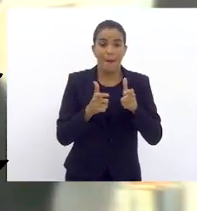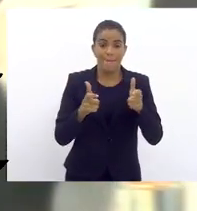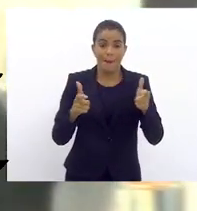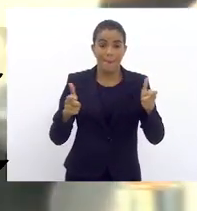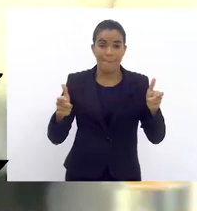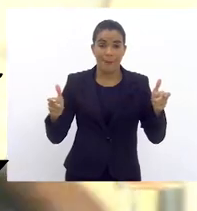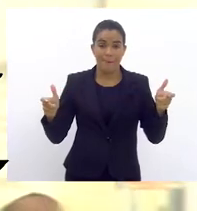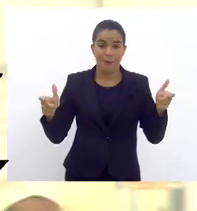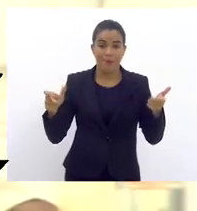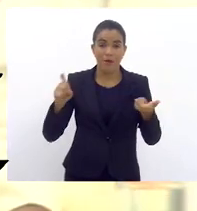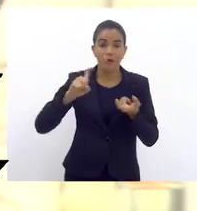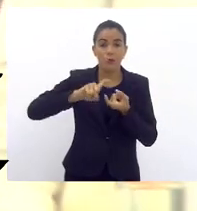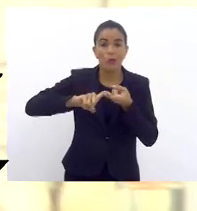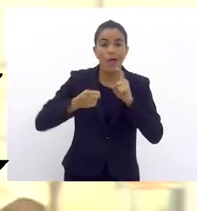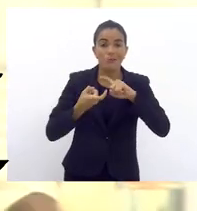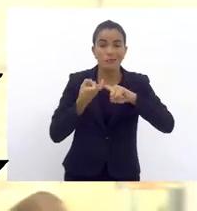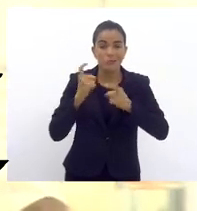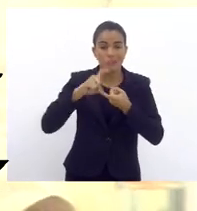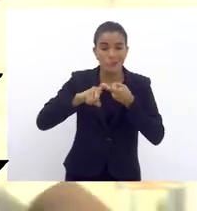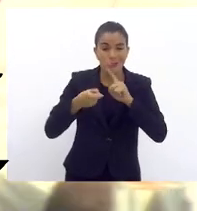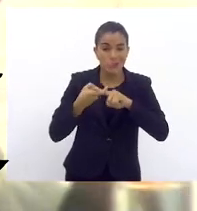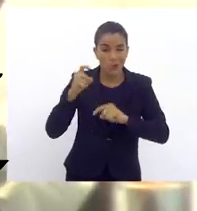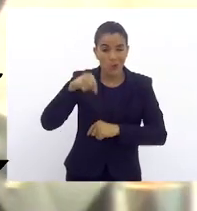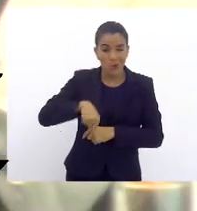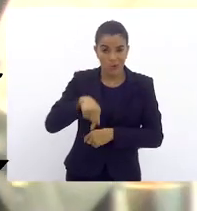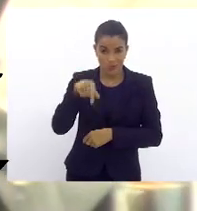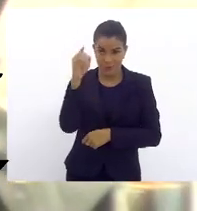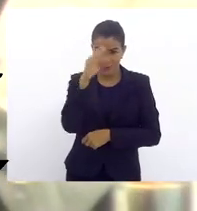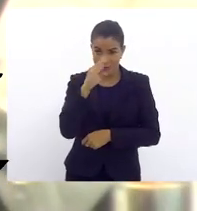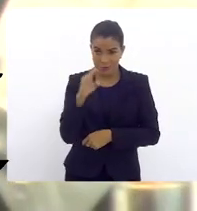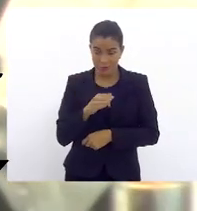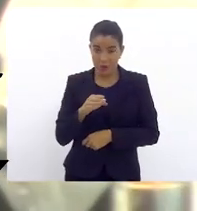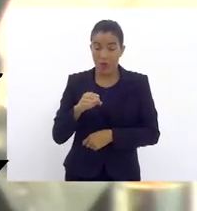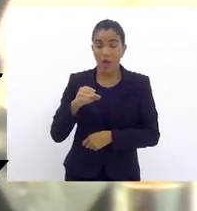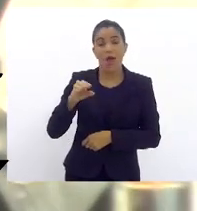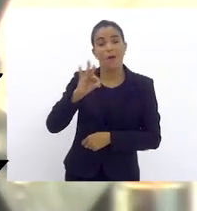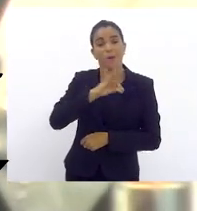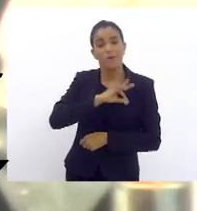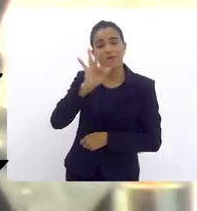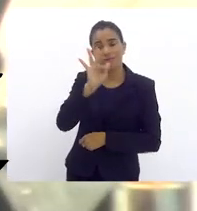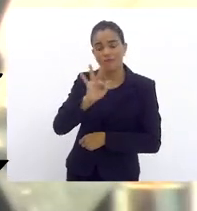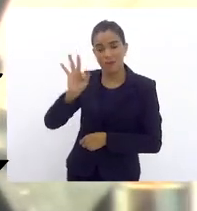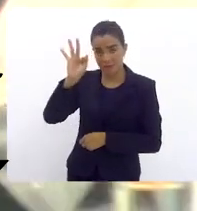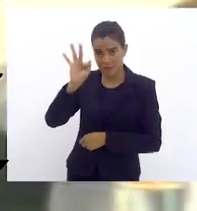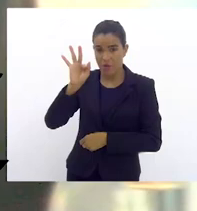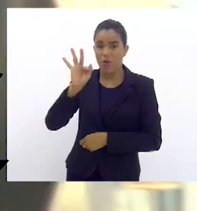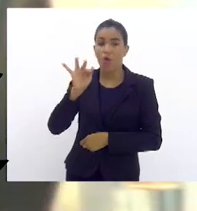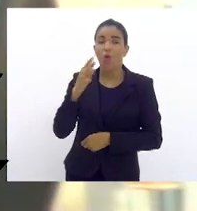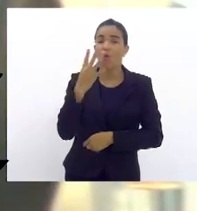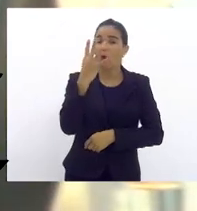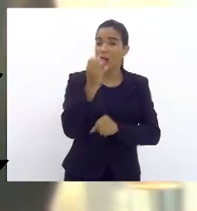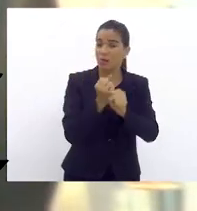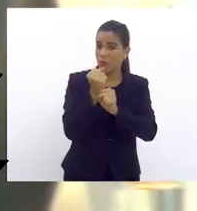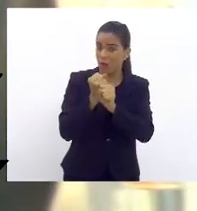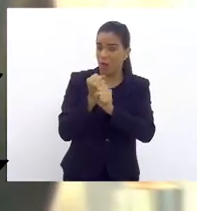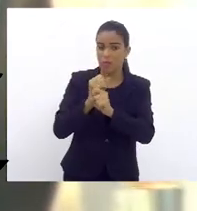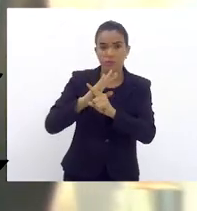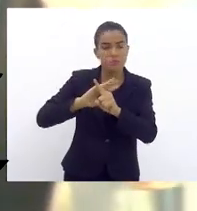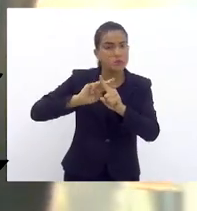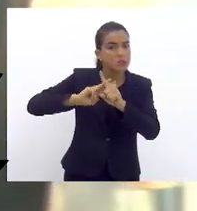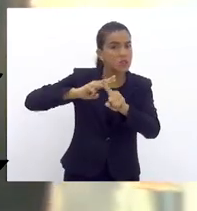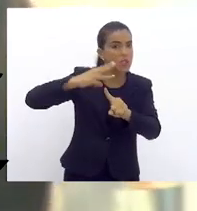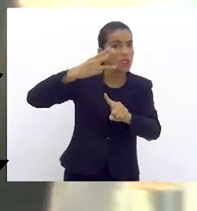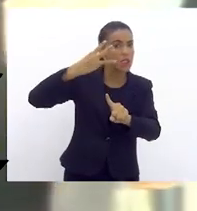nazismo nos últimos anos no Brasil a polícia federal disse que nos últimos quatro anos triplicou